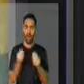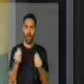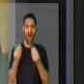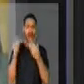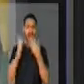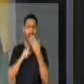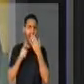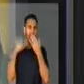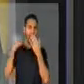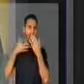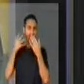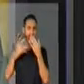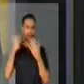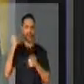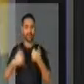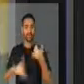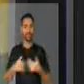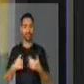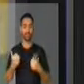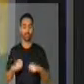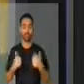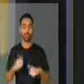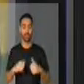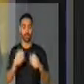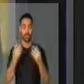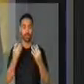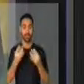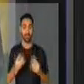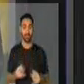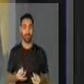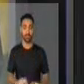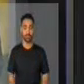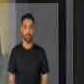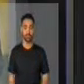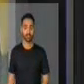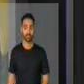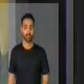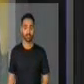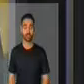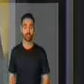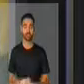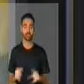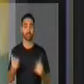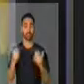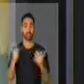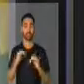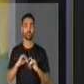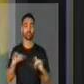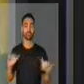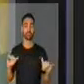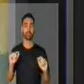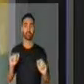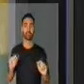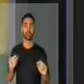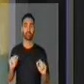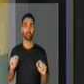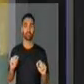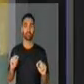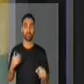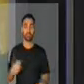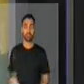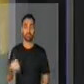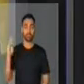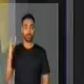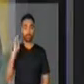nós possamos analisar mais detalhes. Mas dizer que no nosso